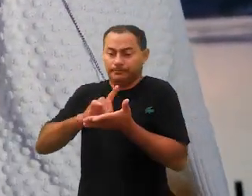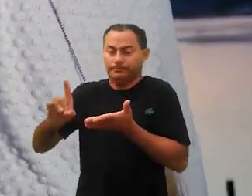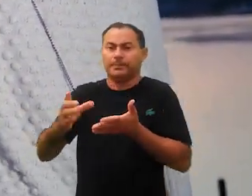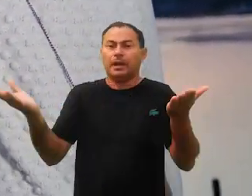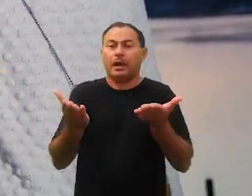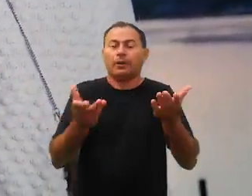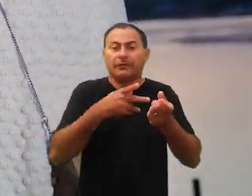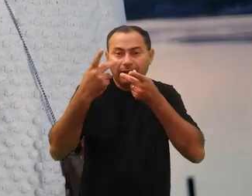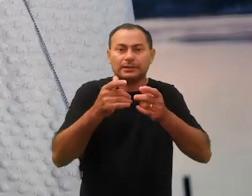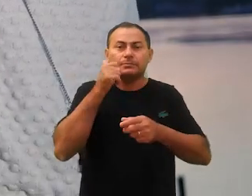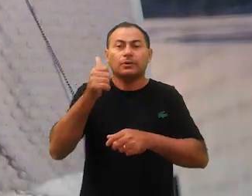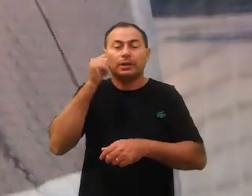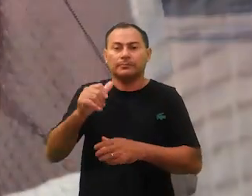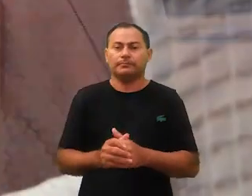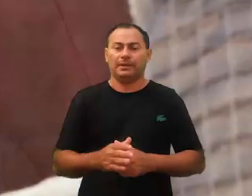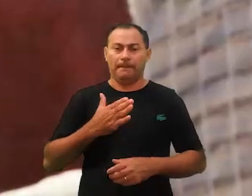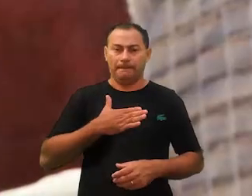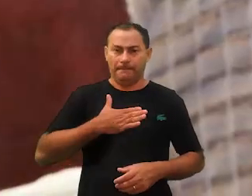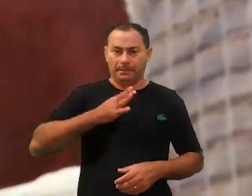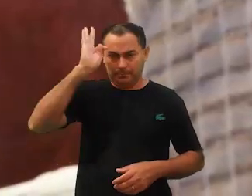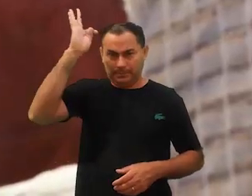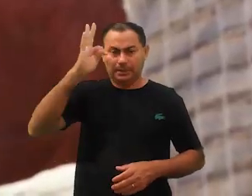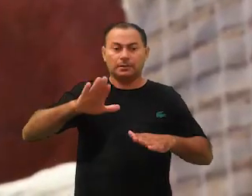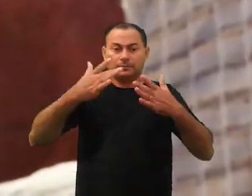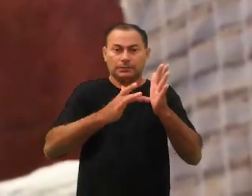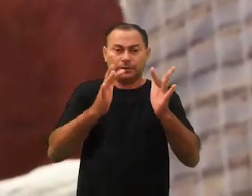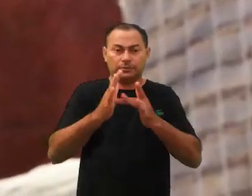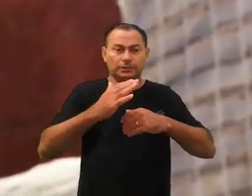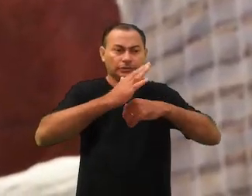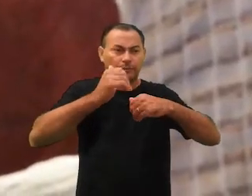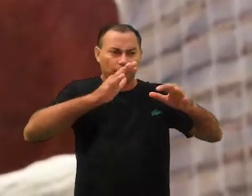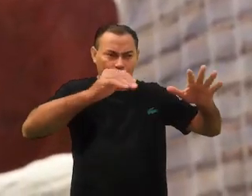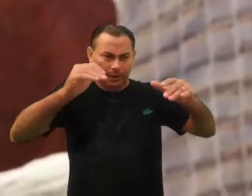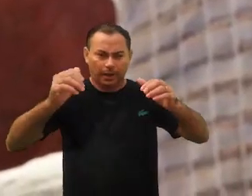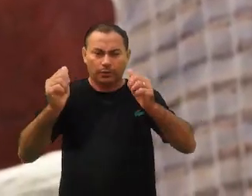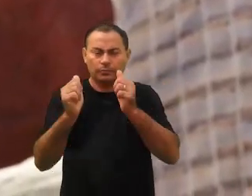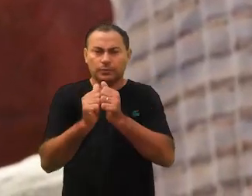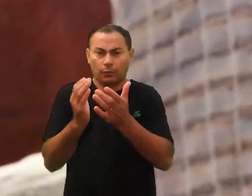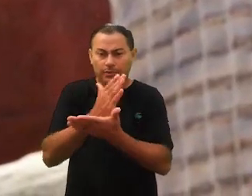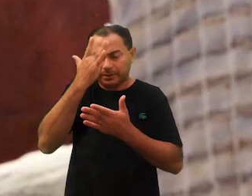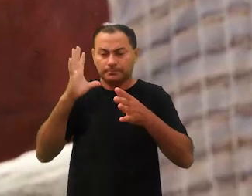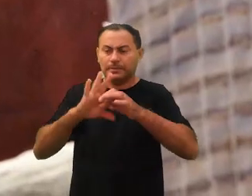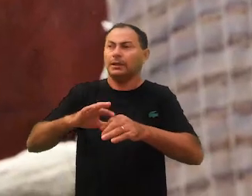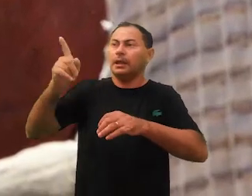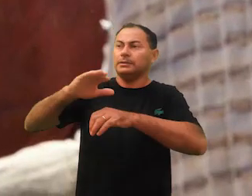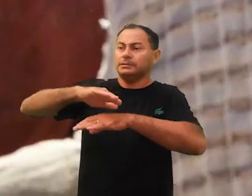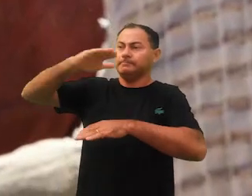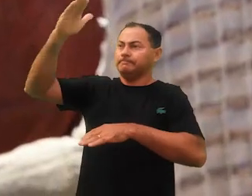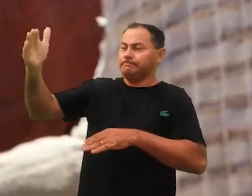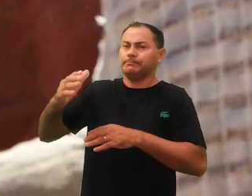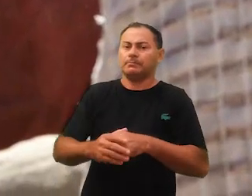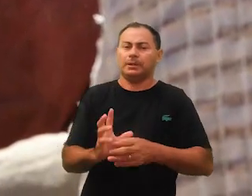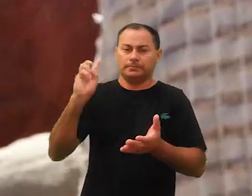agora menciona as mulheres. A minha teoria é que quando Jesus chamou algumas pessoas para se juntarem a ele no alto da